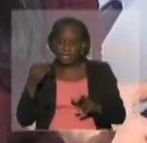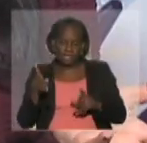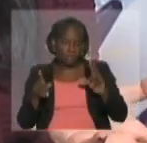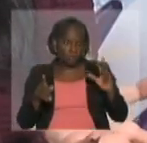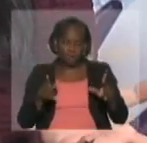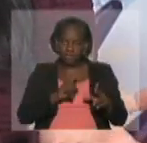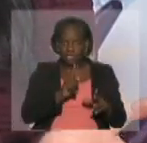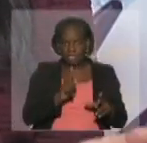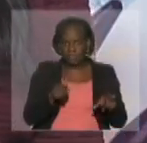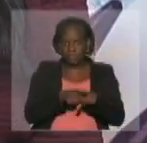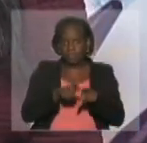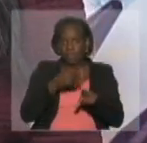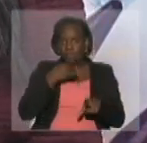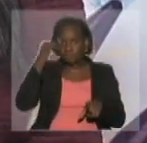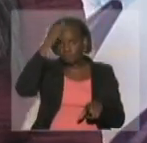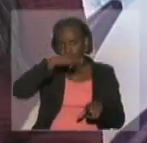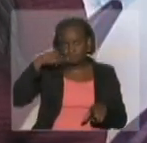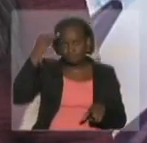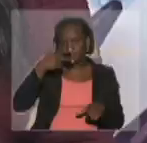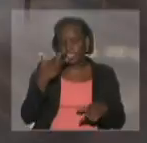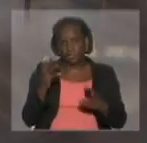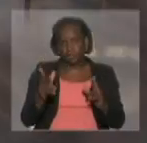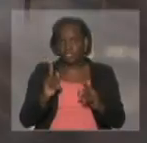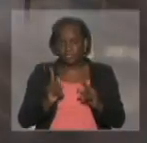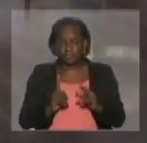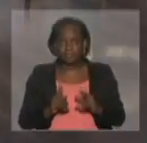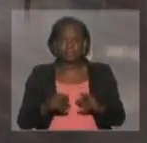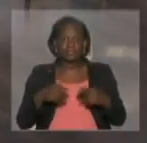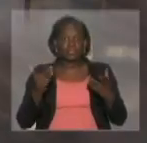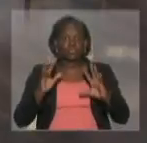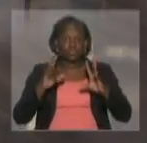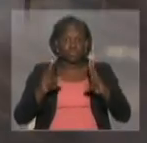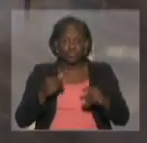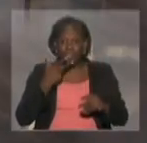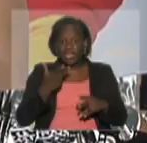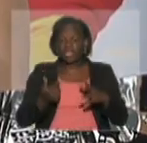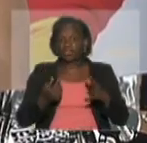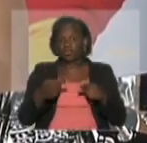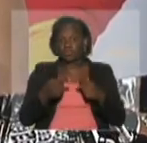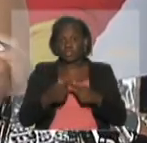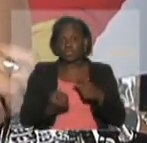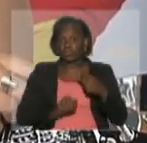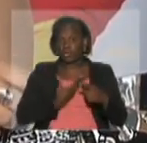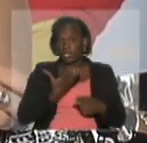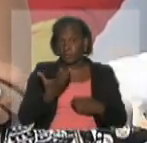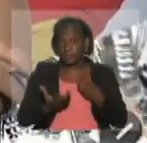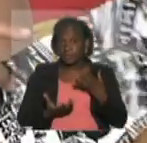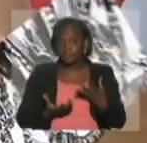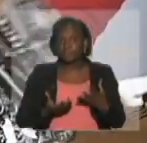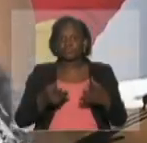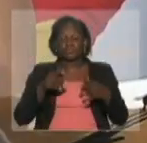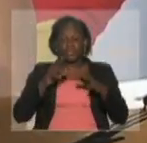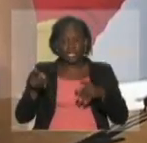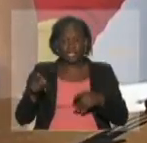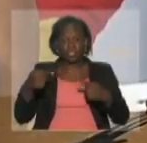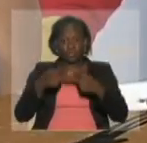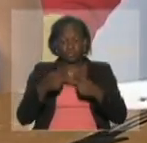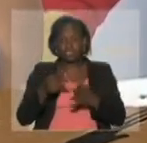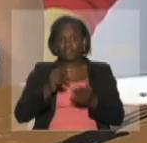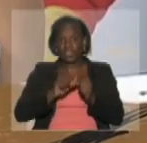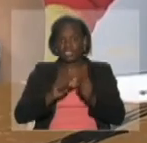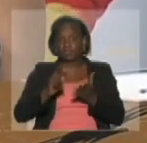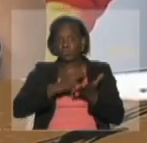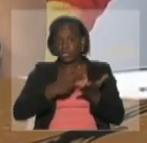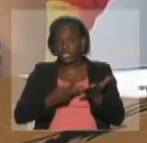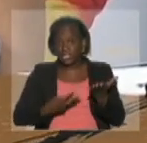falar igual um cavaleiro medieval. Exatamente. E todas são falas poéticas, né? Tudo isso são maneiras de fazer poesia.